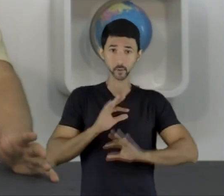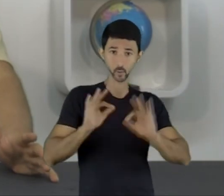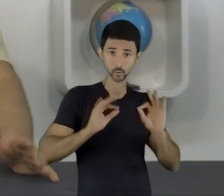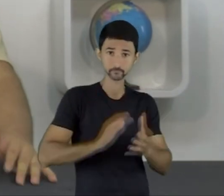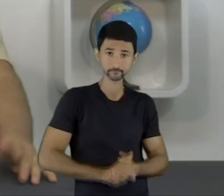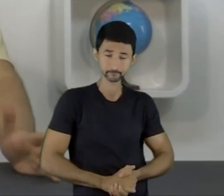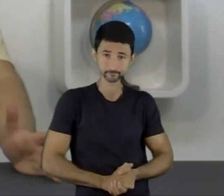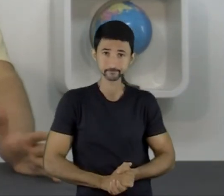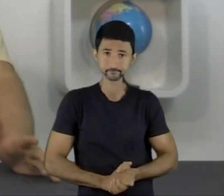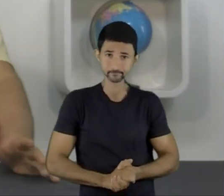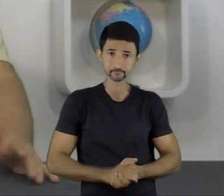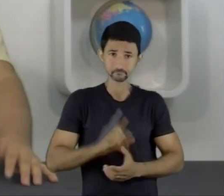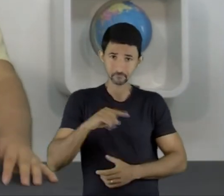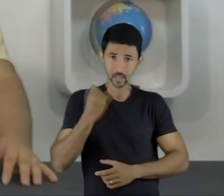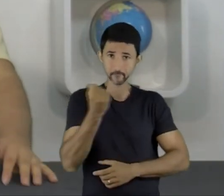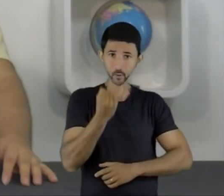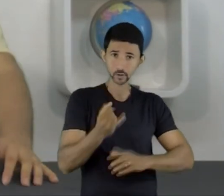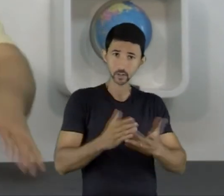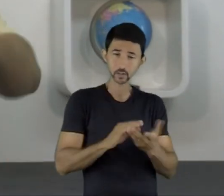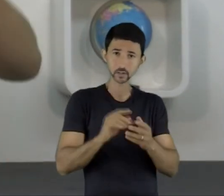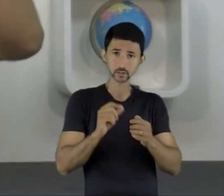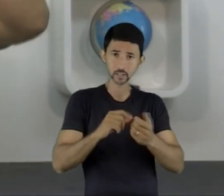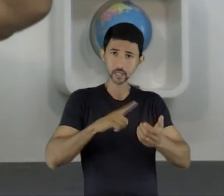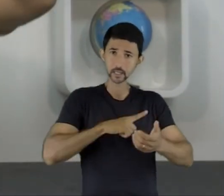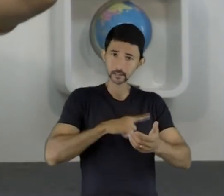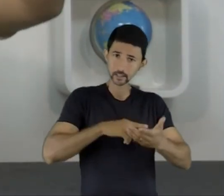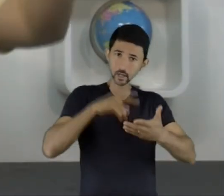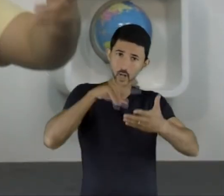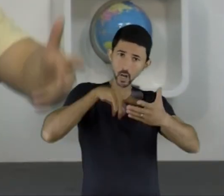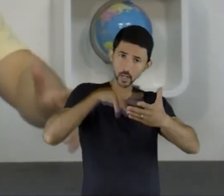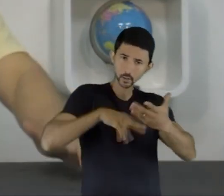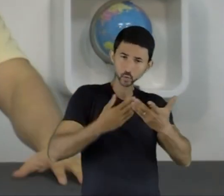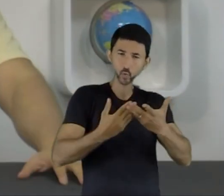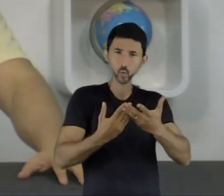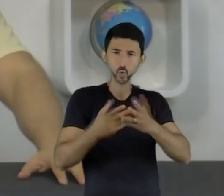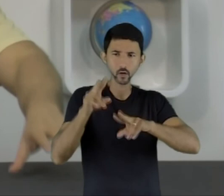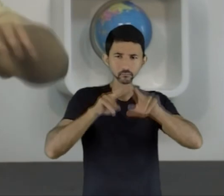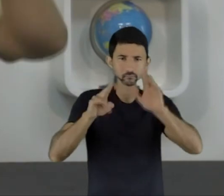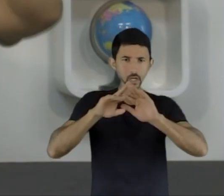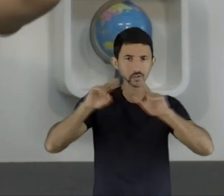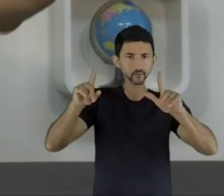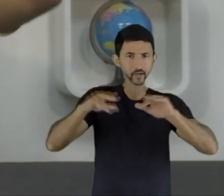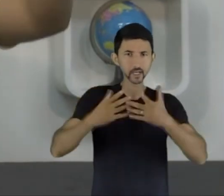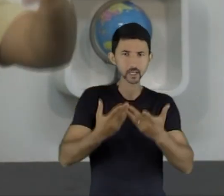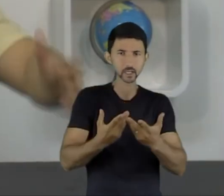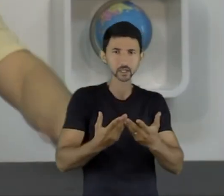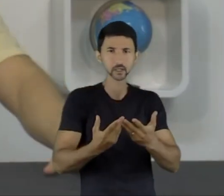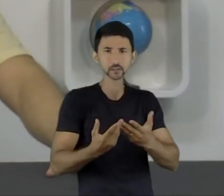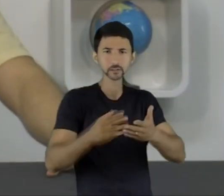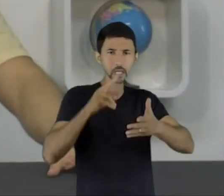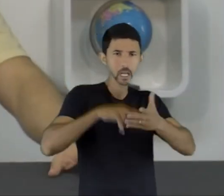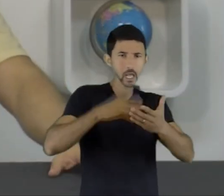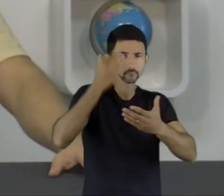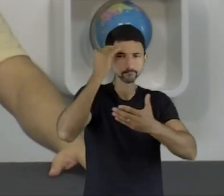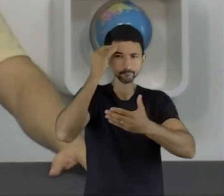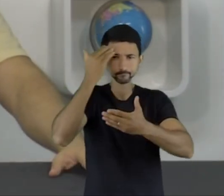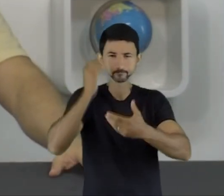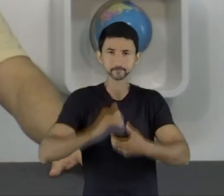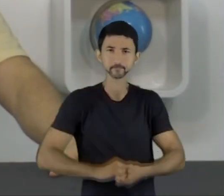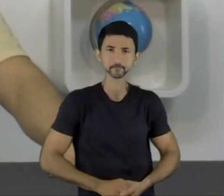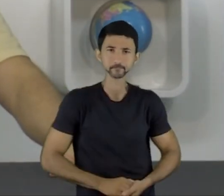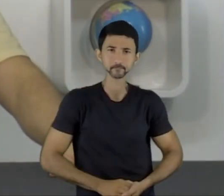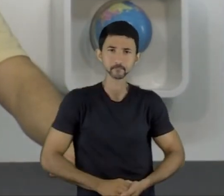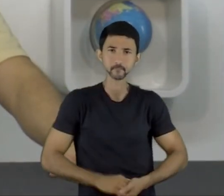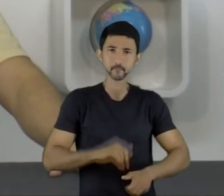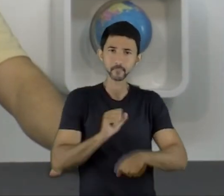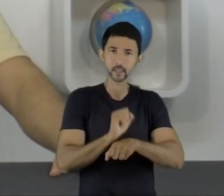gente está trabalhando, mas é importante você ter também essa outra visão, também um outro tipo de abordagem. E a